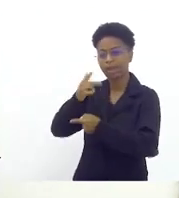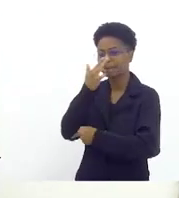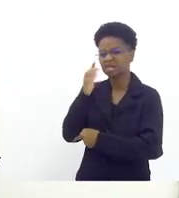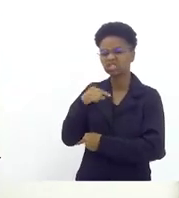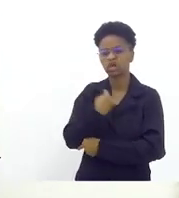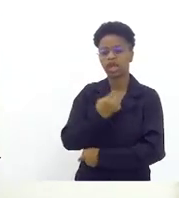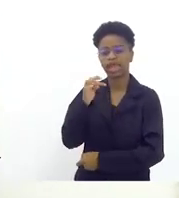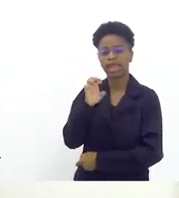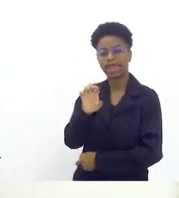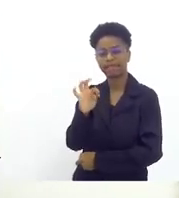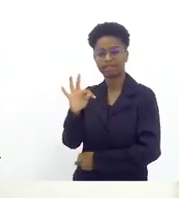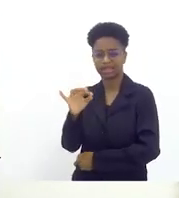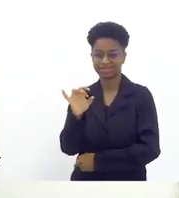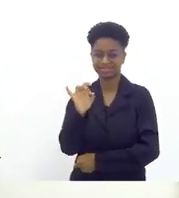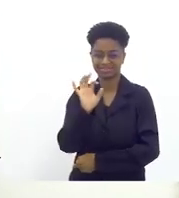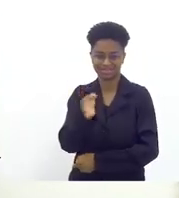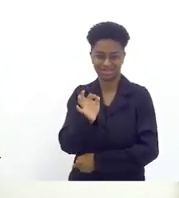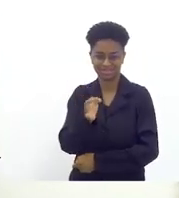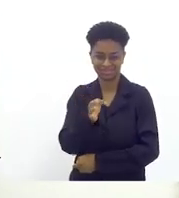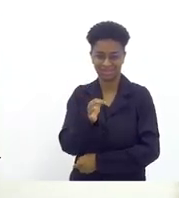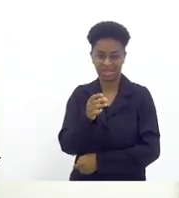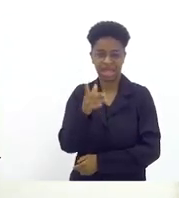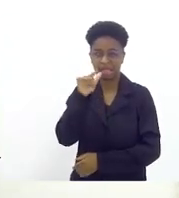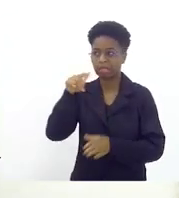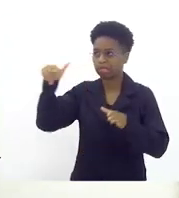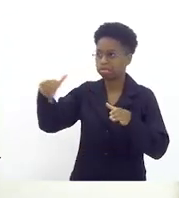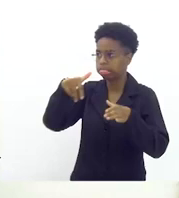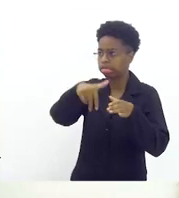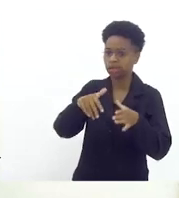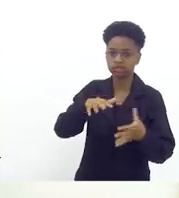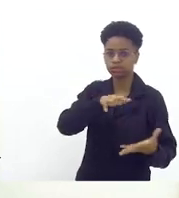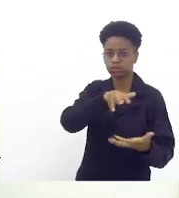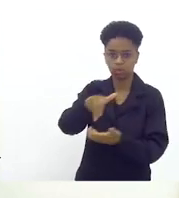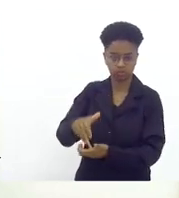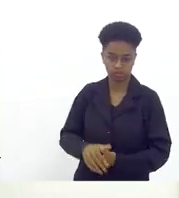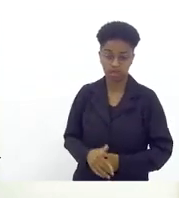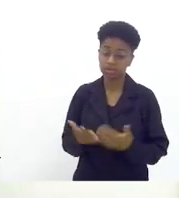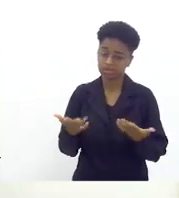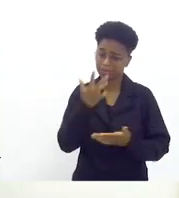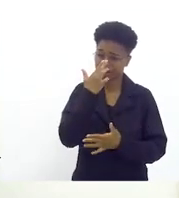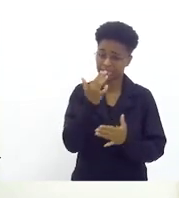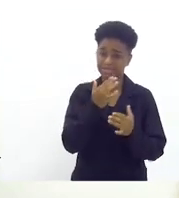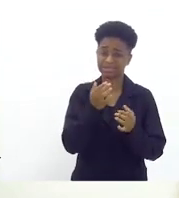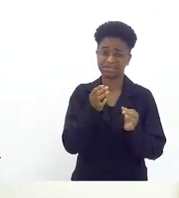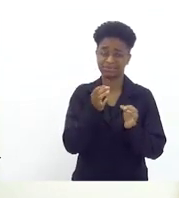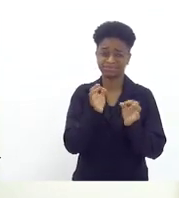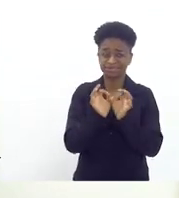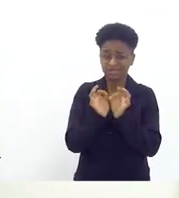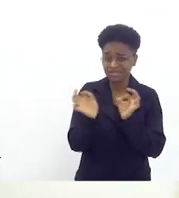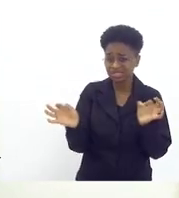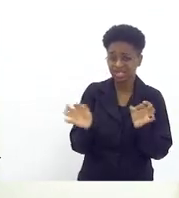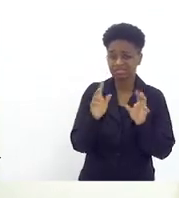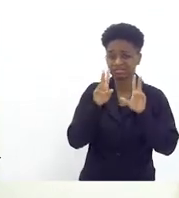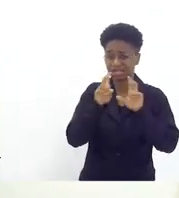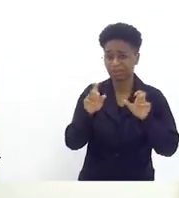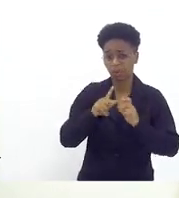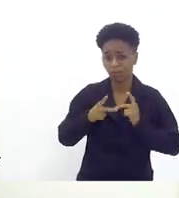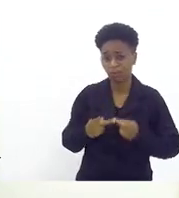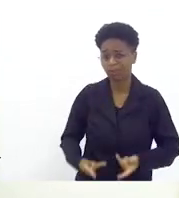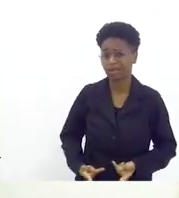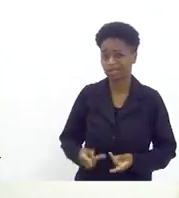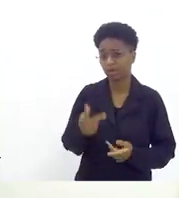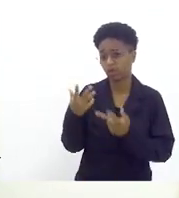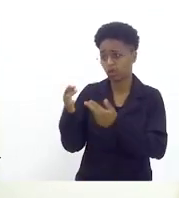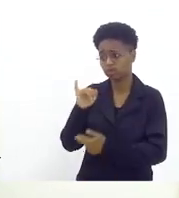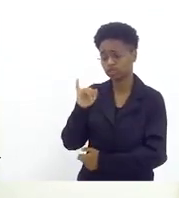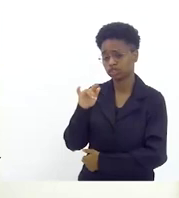ET, né, um alienígena dentro do planeta, né? E aí, assim, distancia muito essa questão da humanidade que o próprio Giovanni trouxe muito.